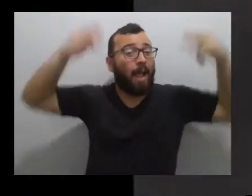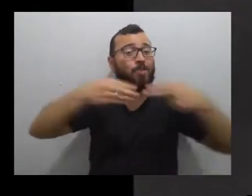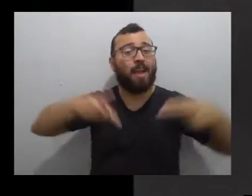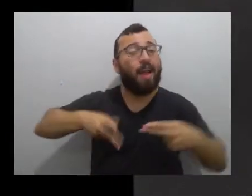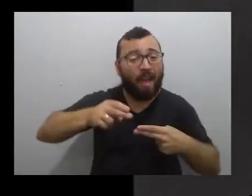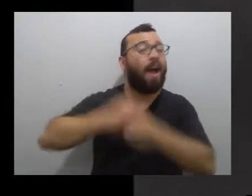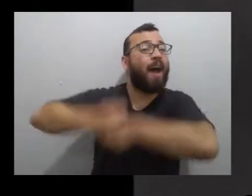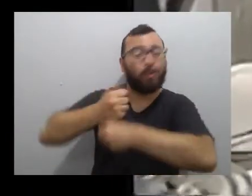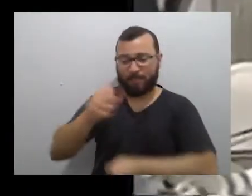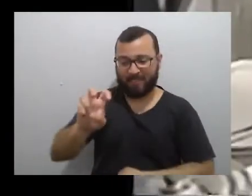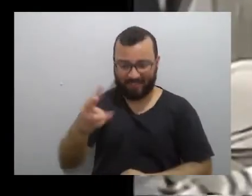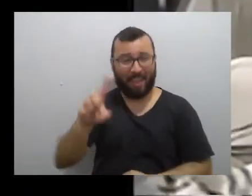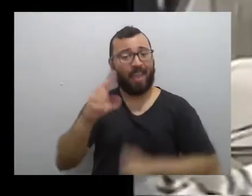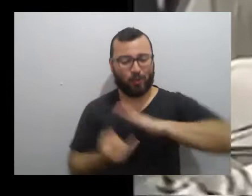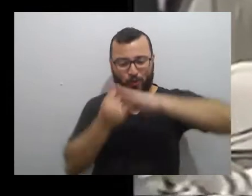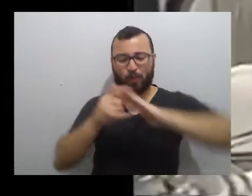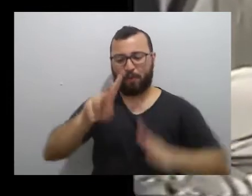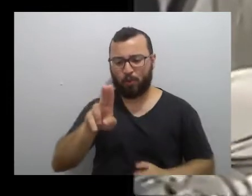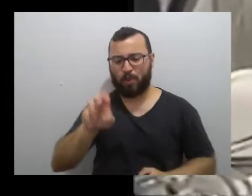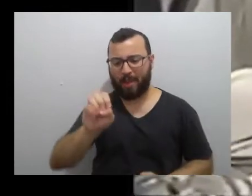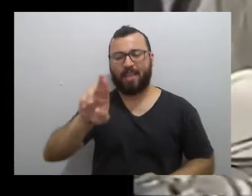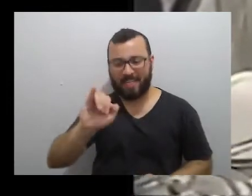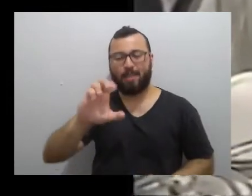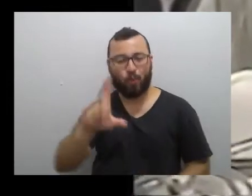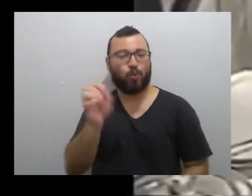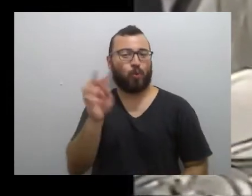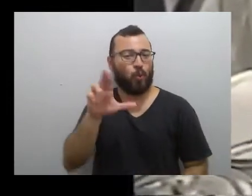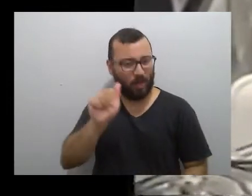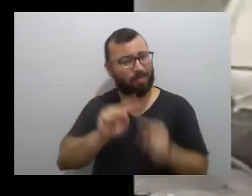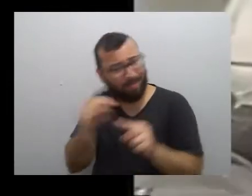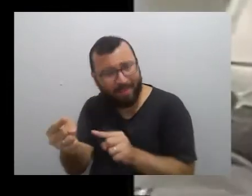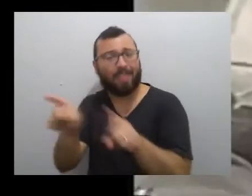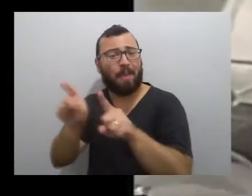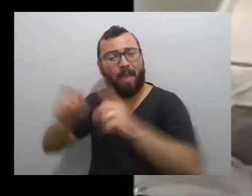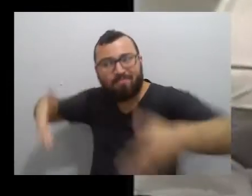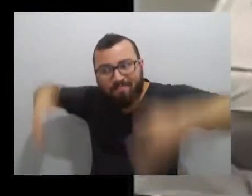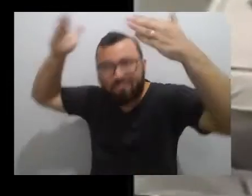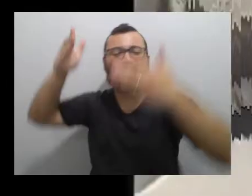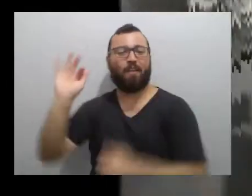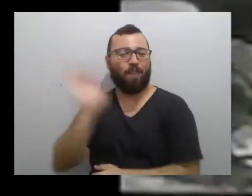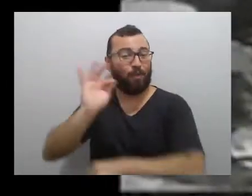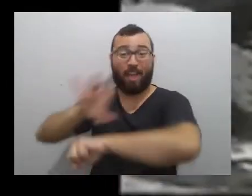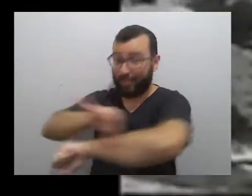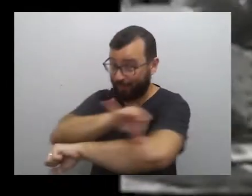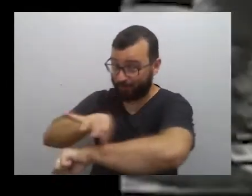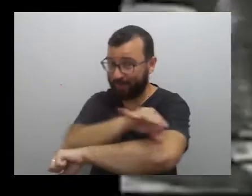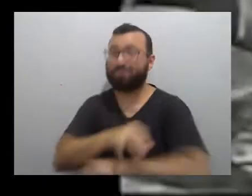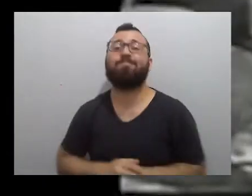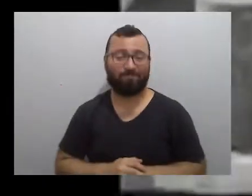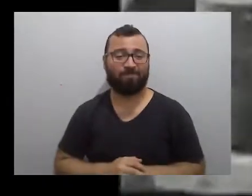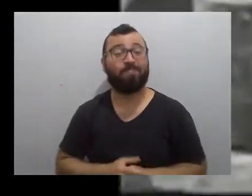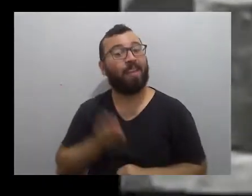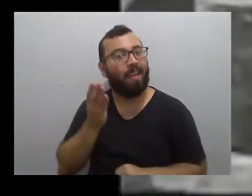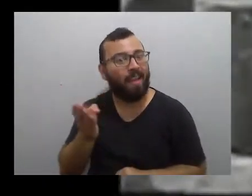seus cientistas, entre os quais se destaca o professor Carlos Chagas, da Faculdade Nacional de Medicina. Foram iniciadas as obras